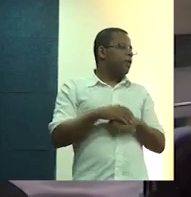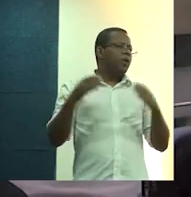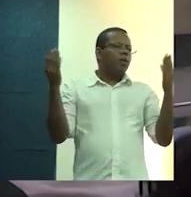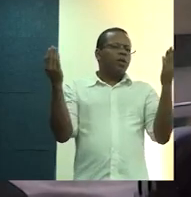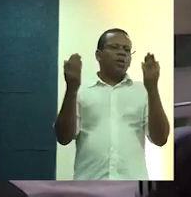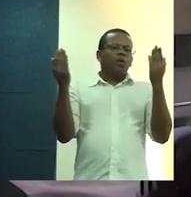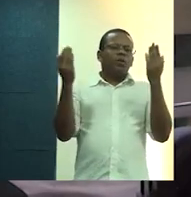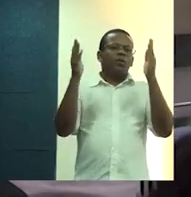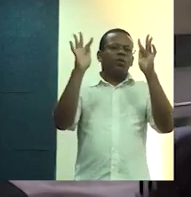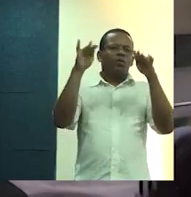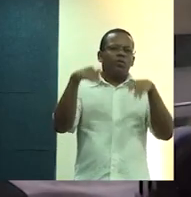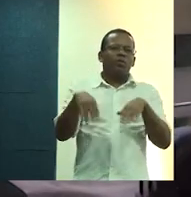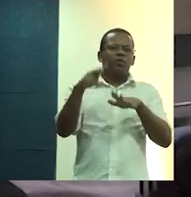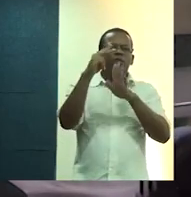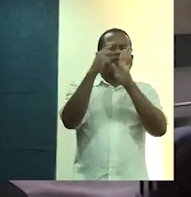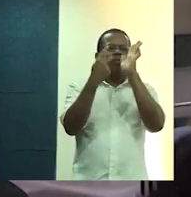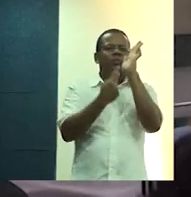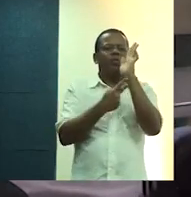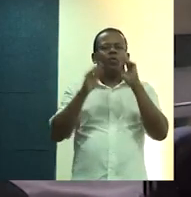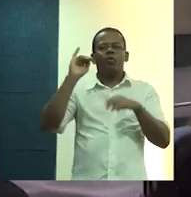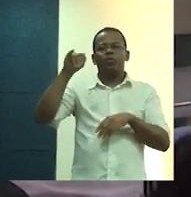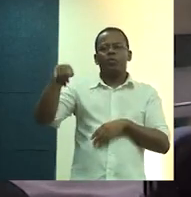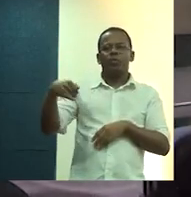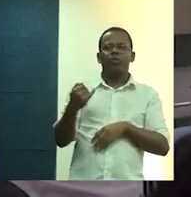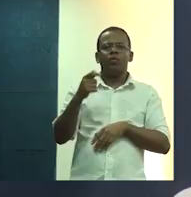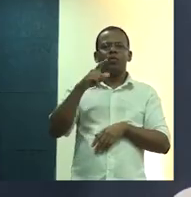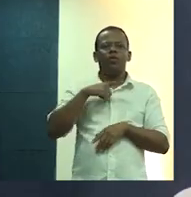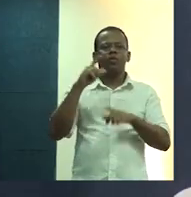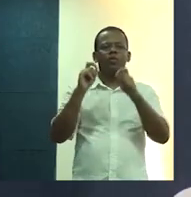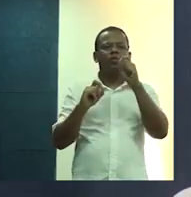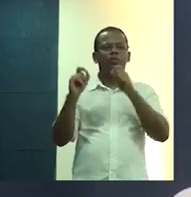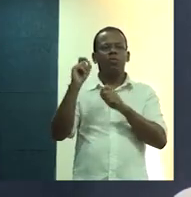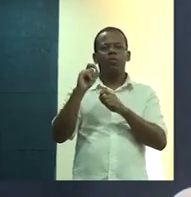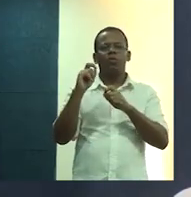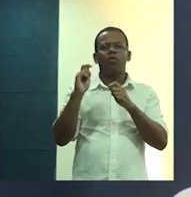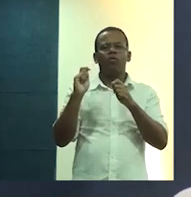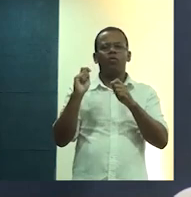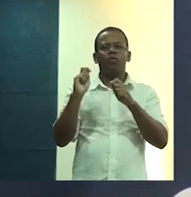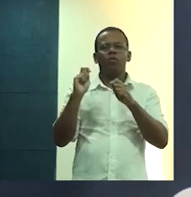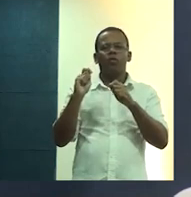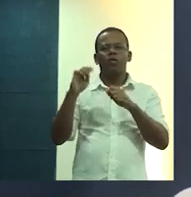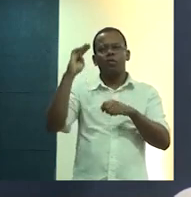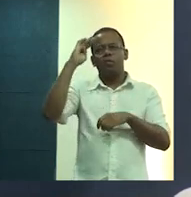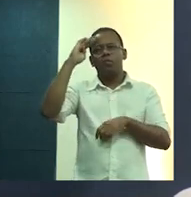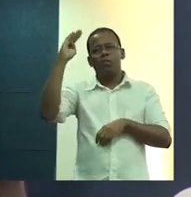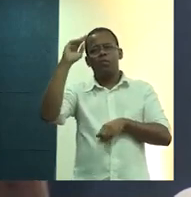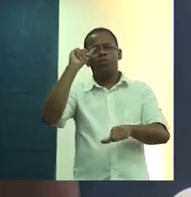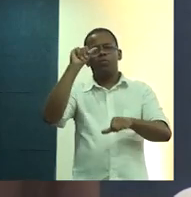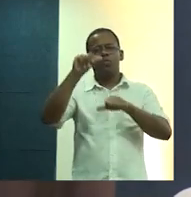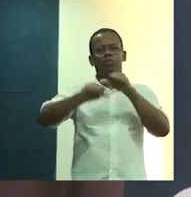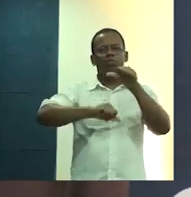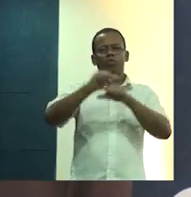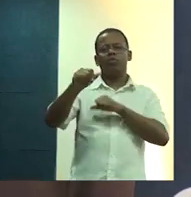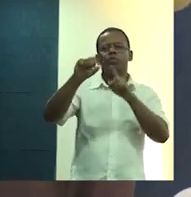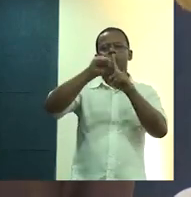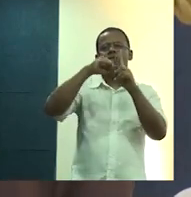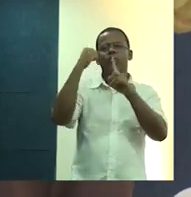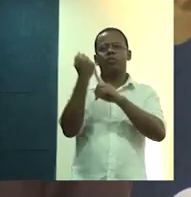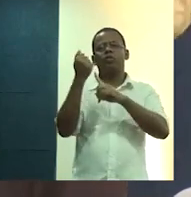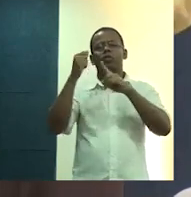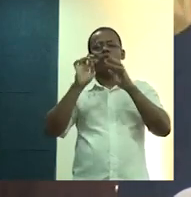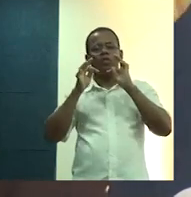por fim o último eixo né do programa inovação e oportunidade é aquele eixo motor dessa transformação socioeconômica